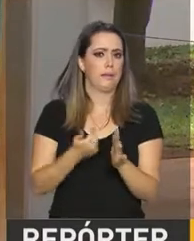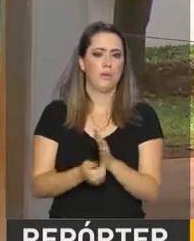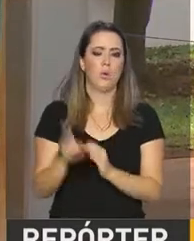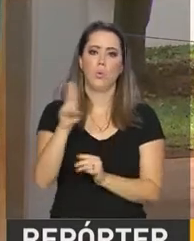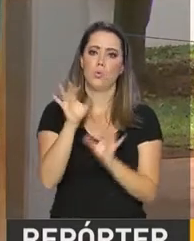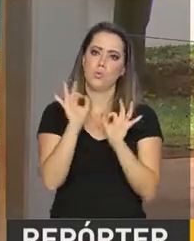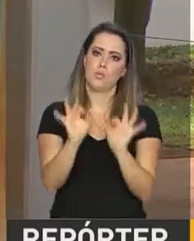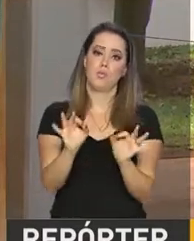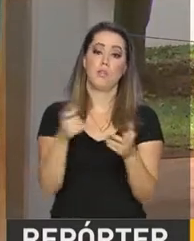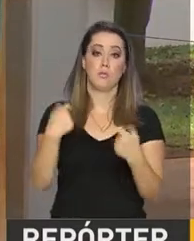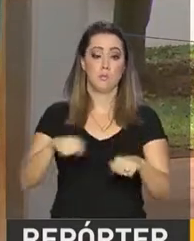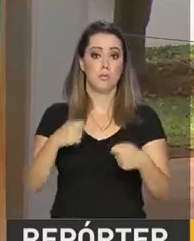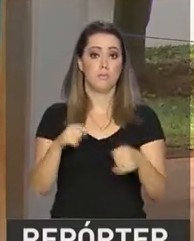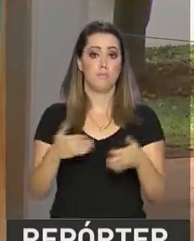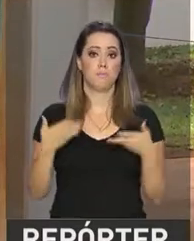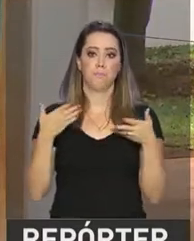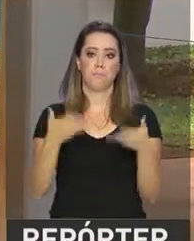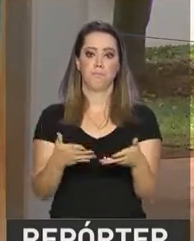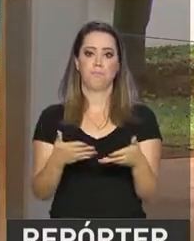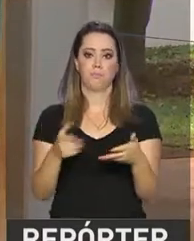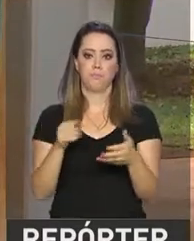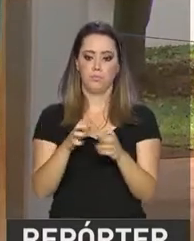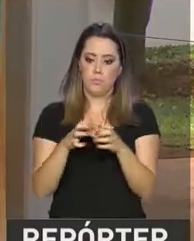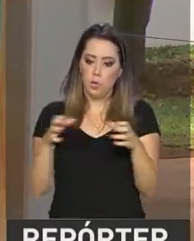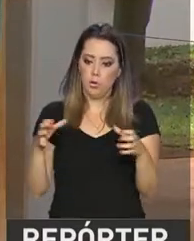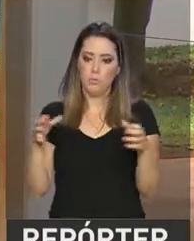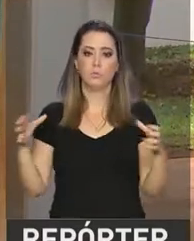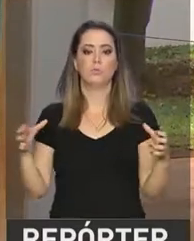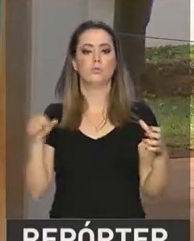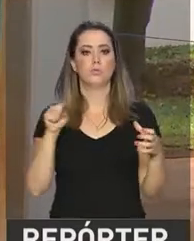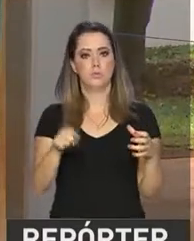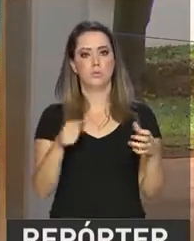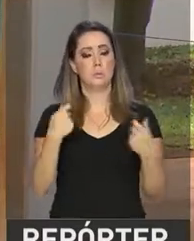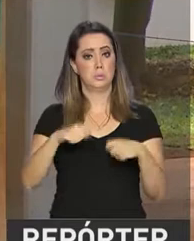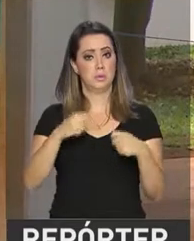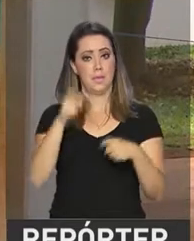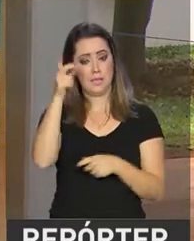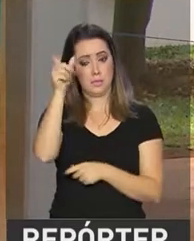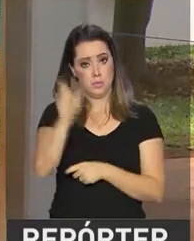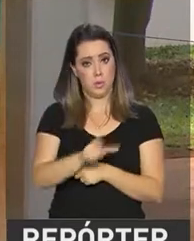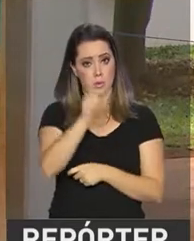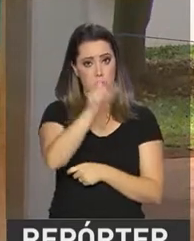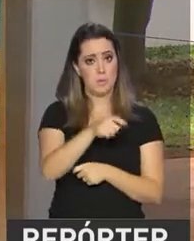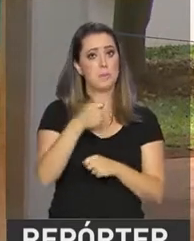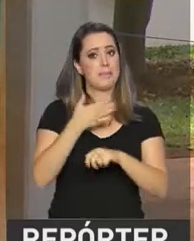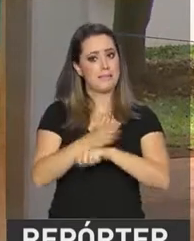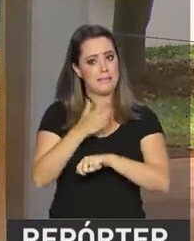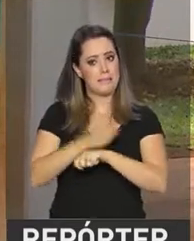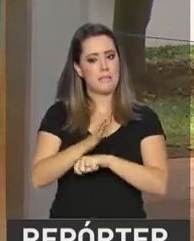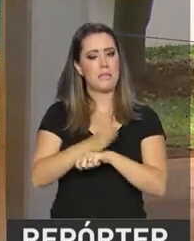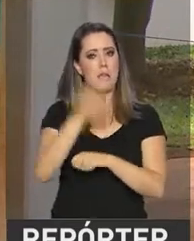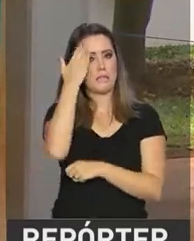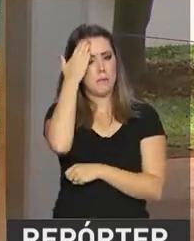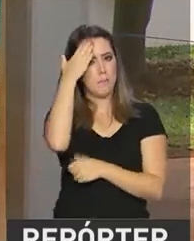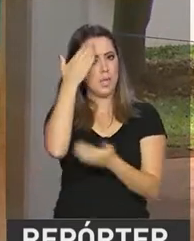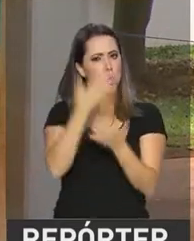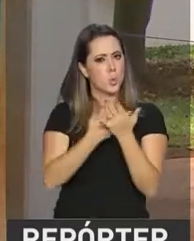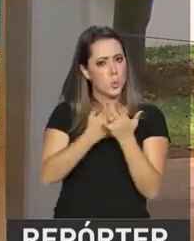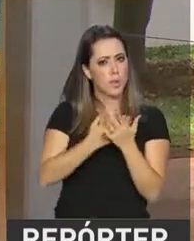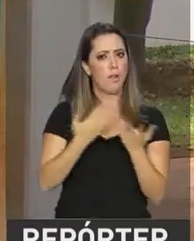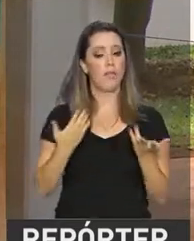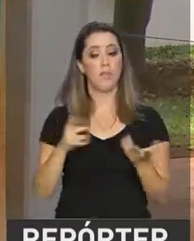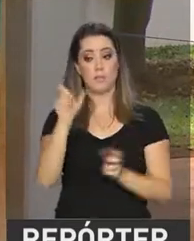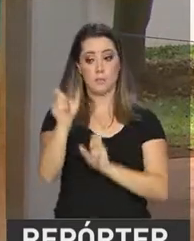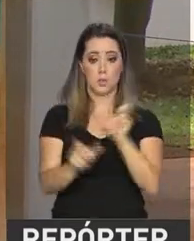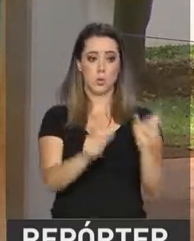racional, ela tem que ser ampliada, as pessoas têm que se qualificar para isso. Então, nós estamos criando um espaço onde as